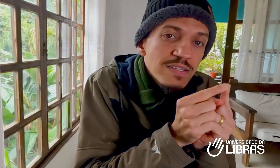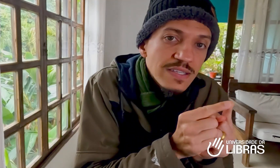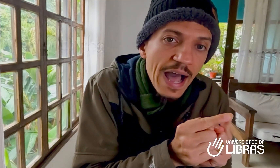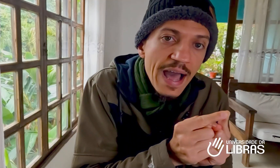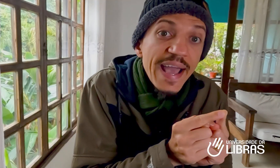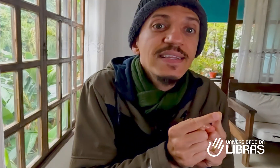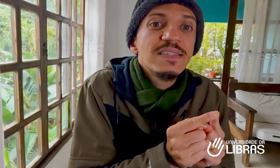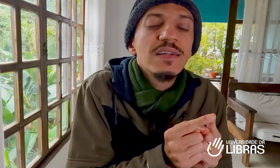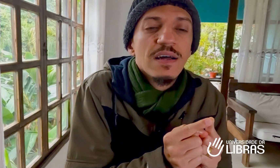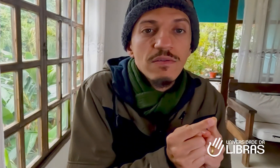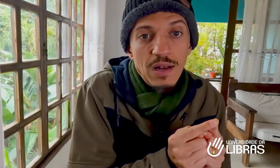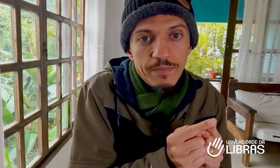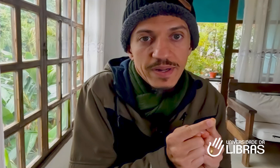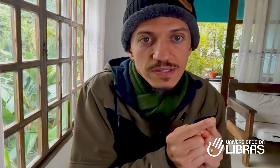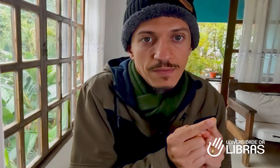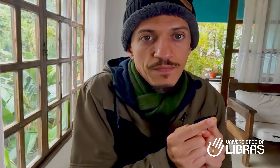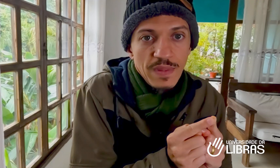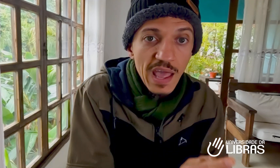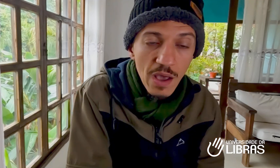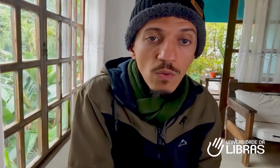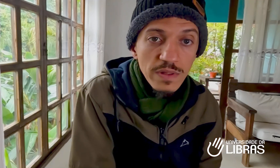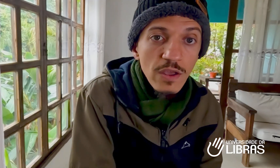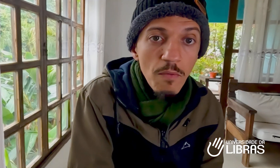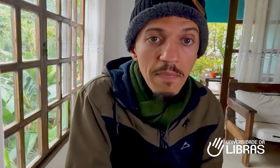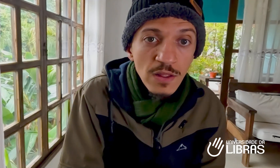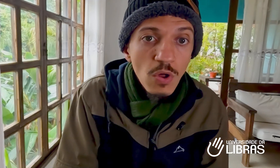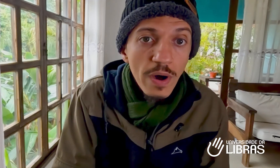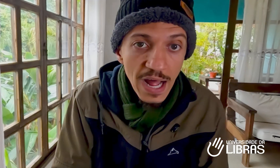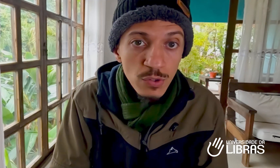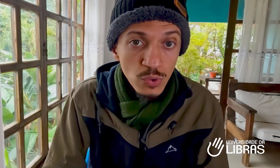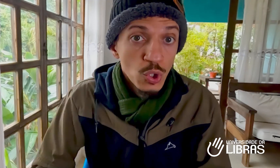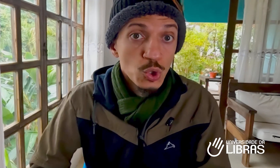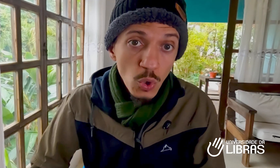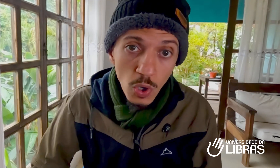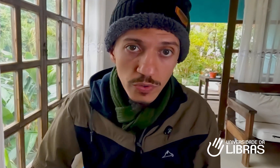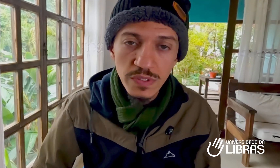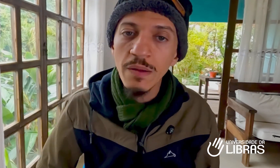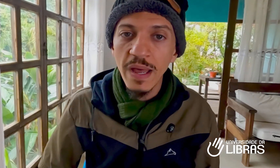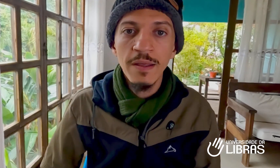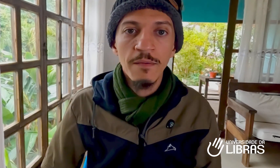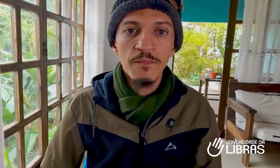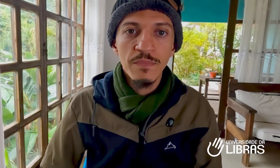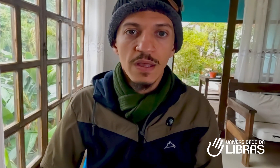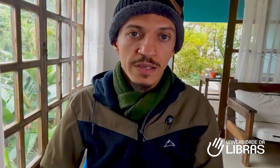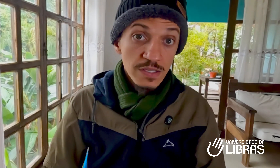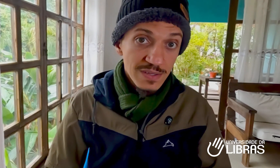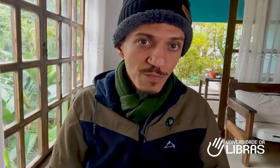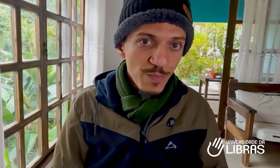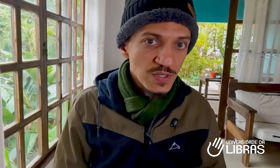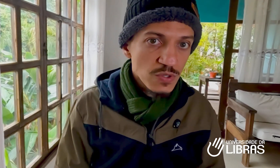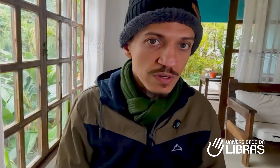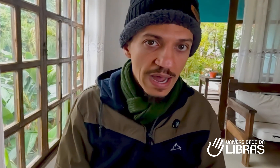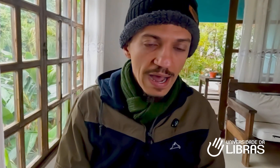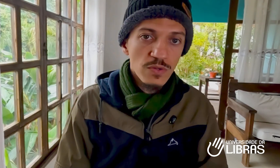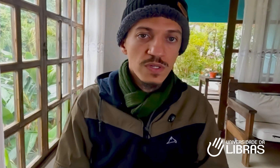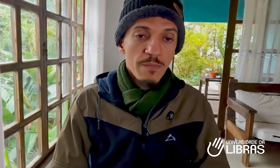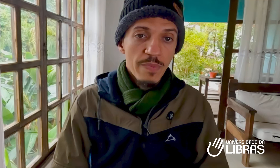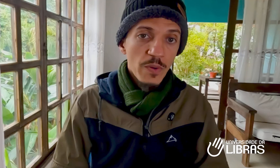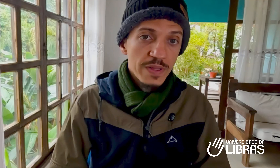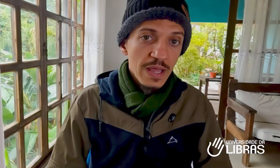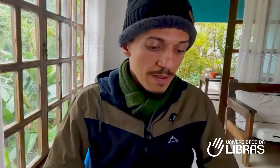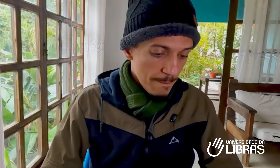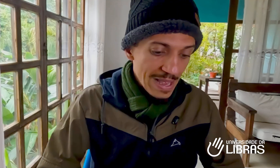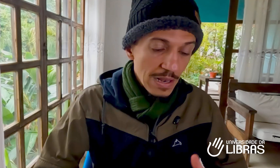quem está ensinando a Libras. Eu tenho mentorados surdos também. que estão posicionados